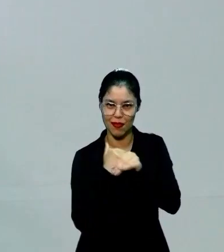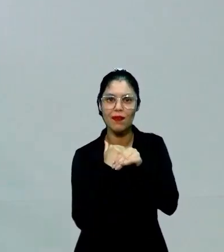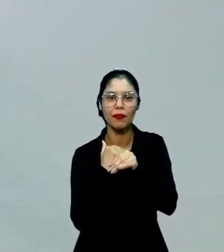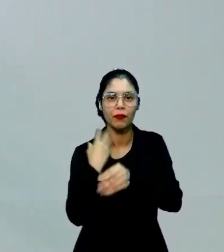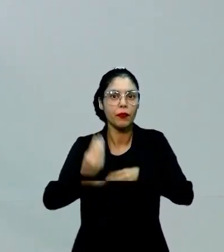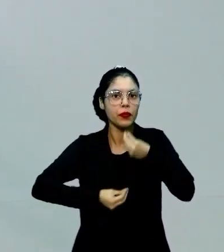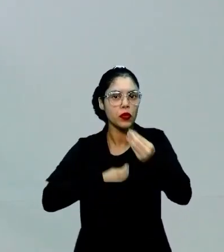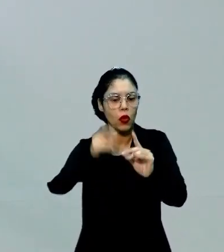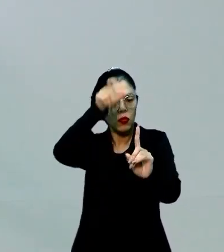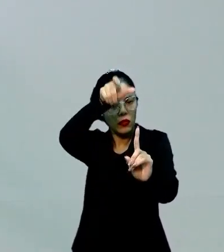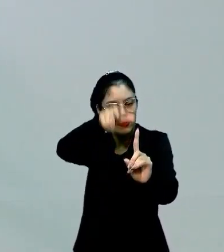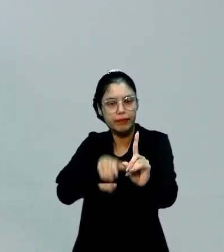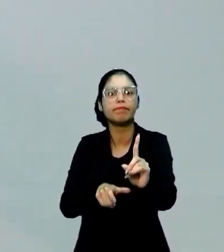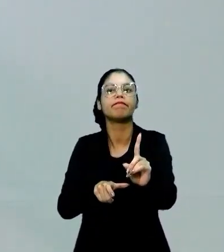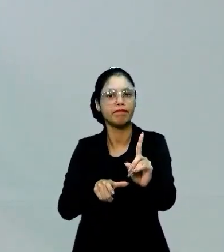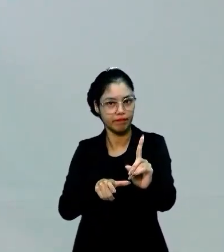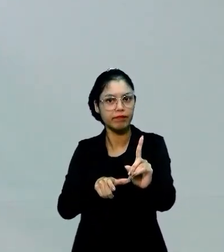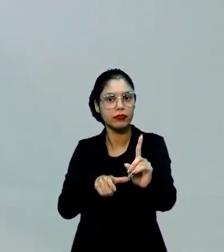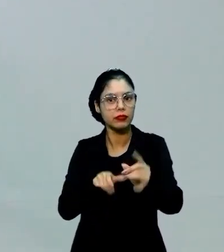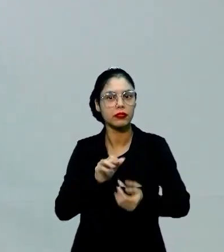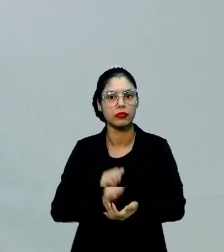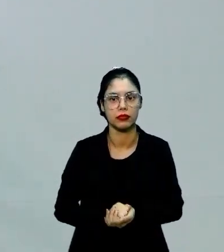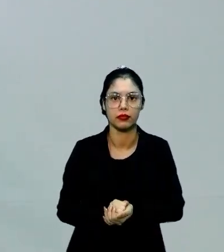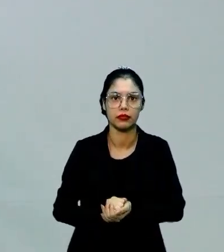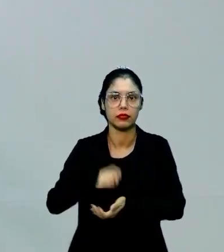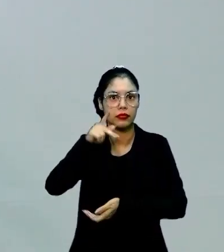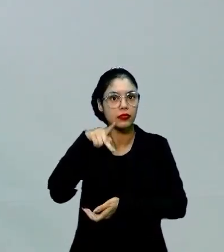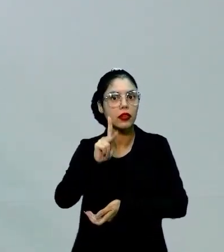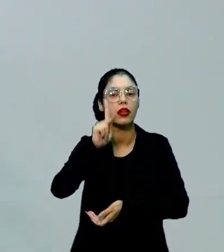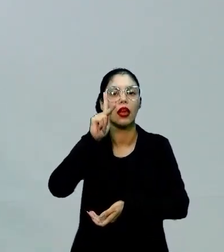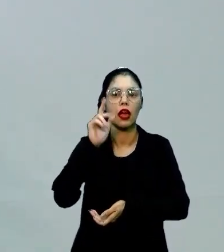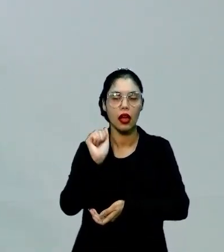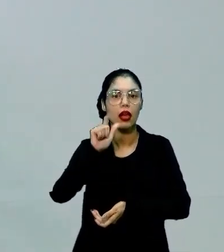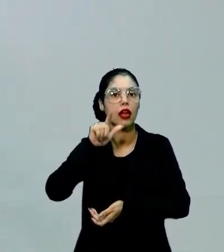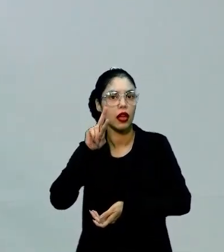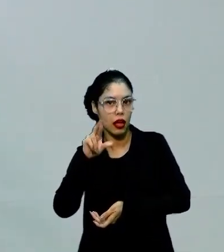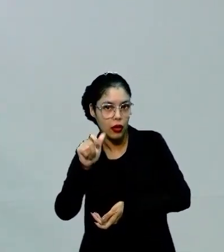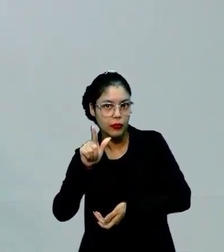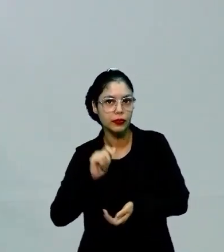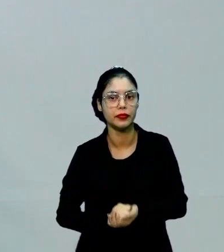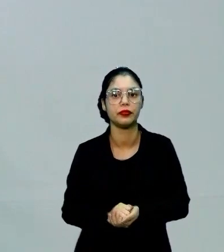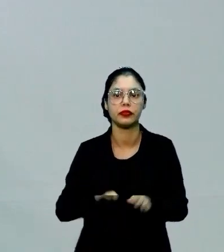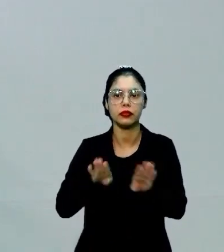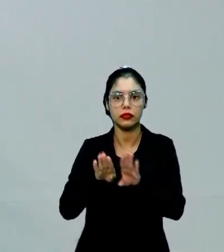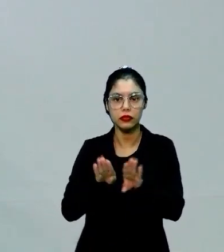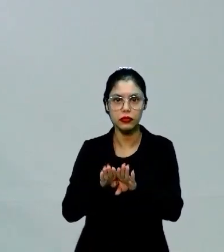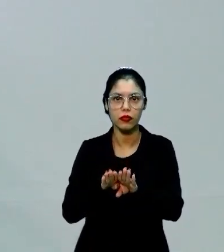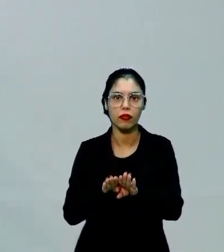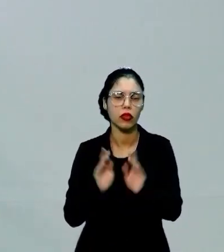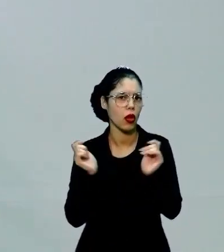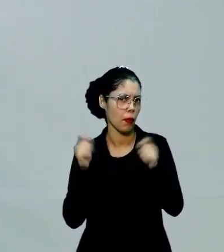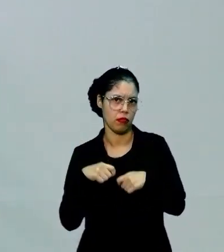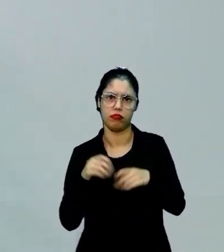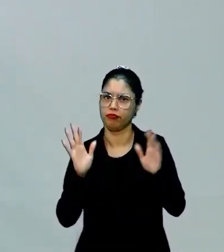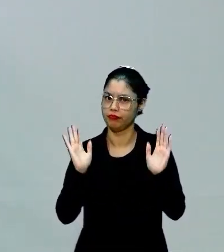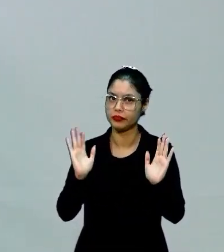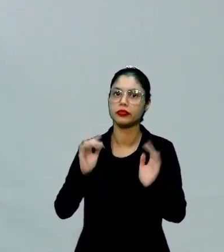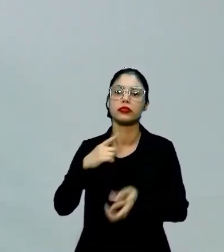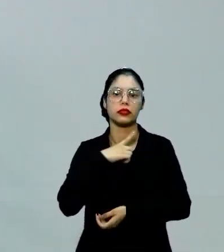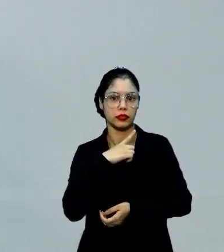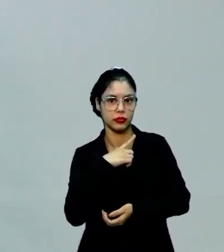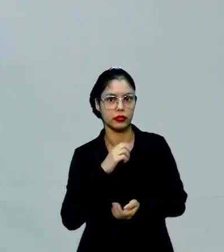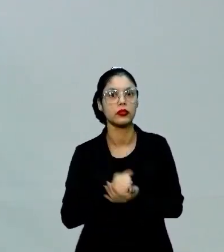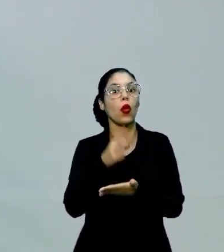como referência Karl Marx, né? Alguns autores, obviamente,